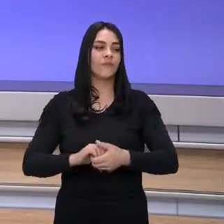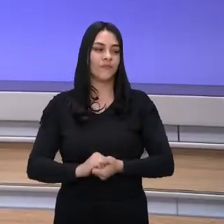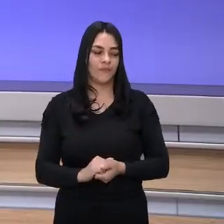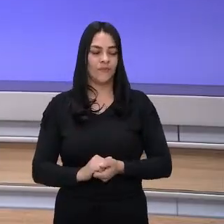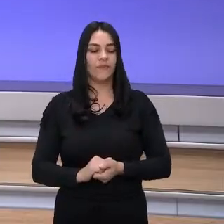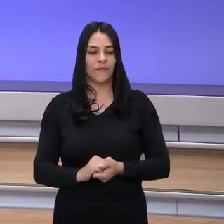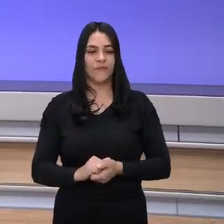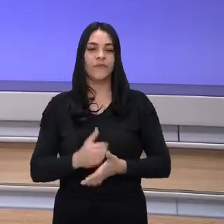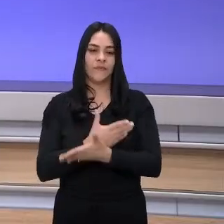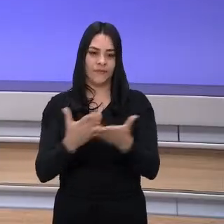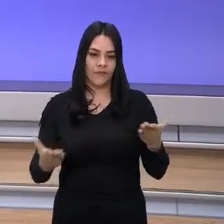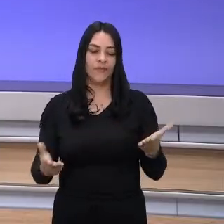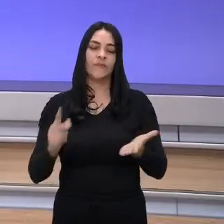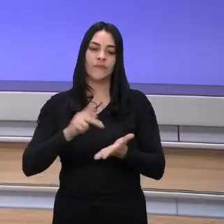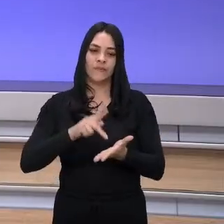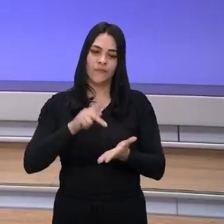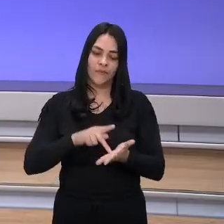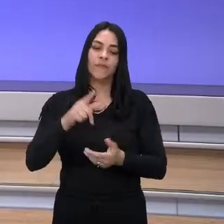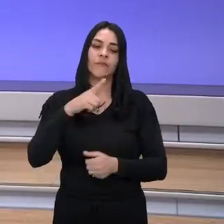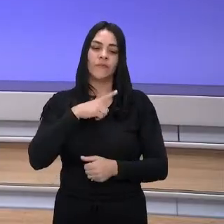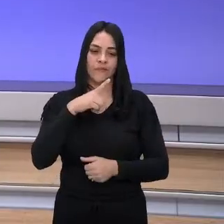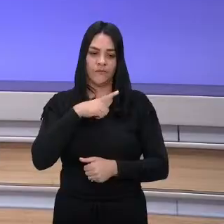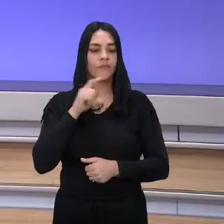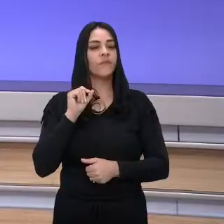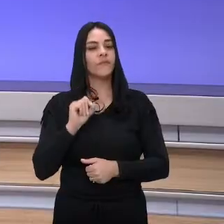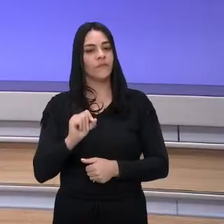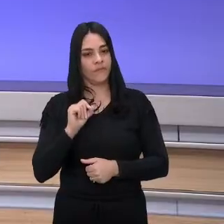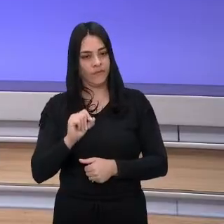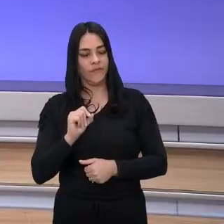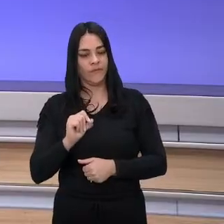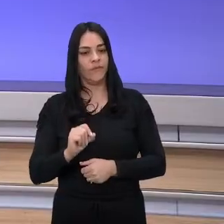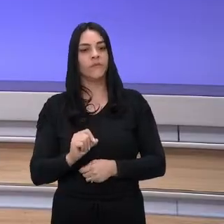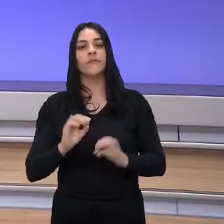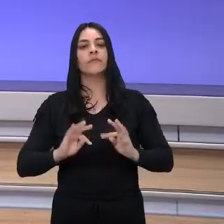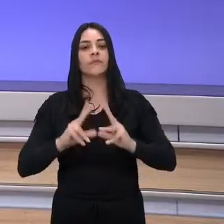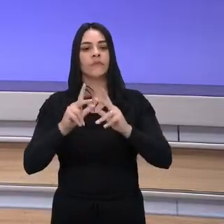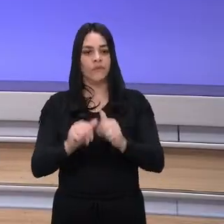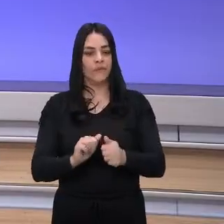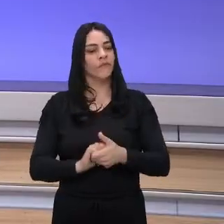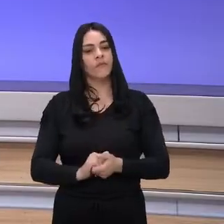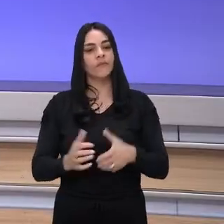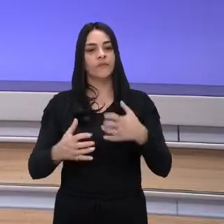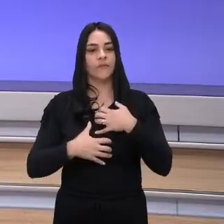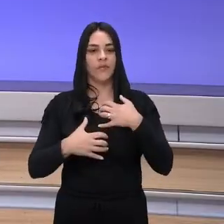se nós realmente estivéssemos destinando esse resíduo de